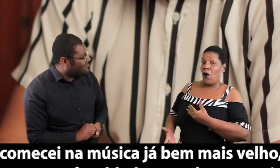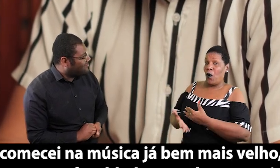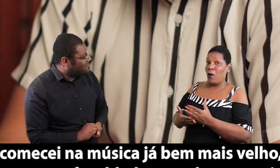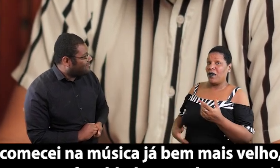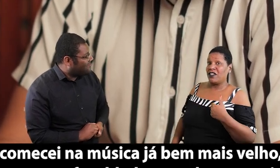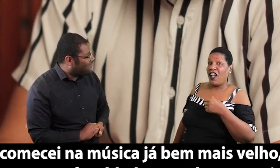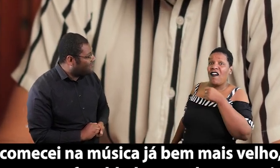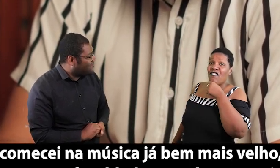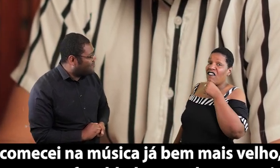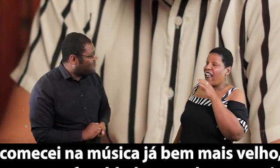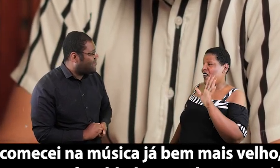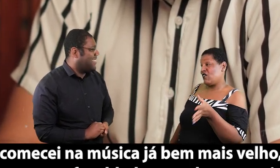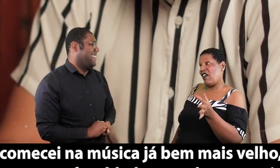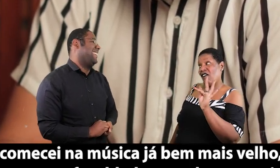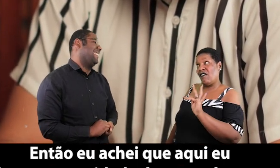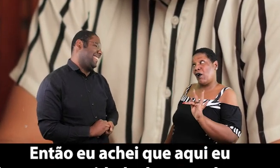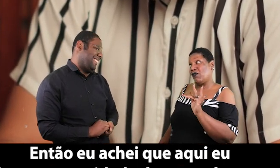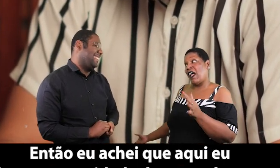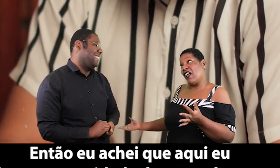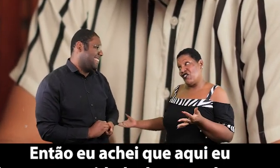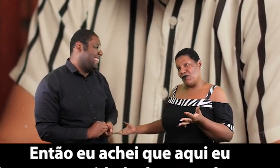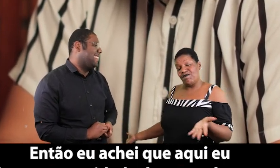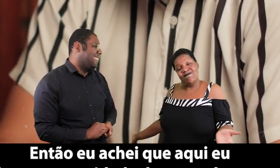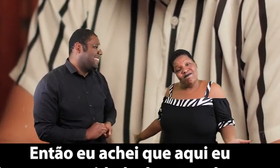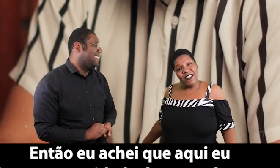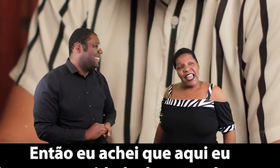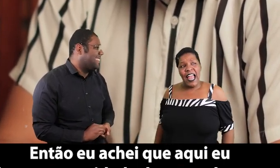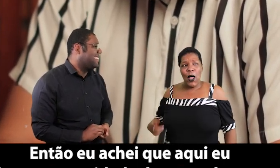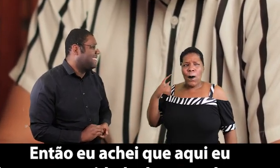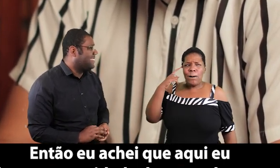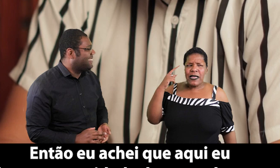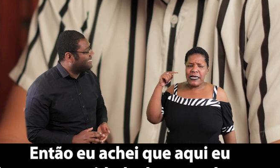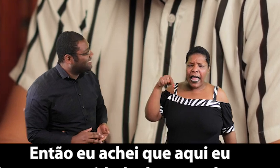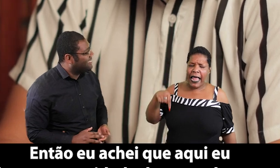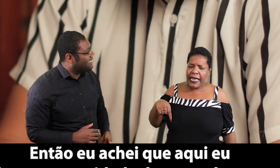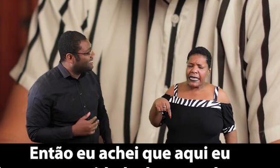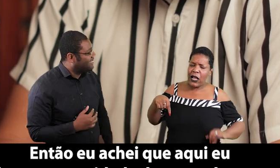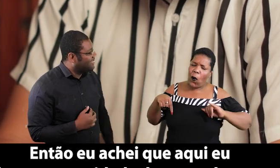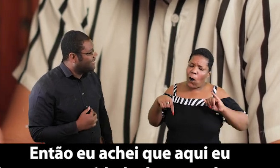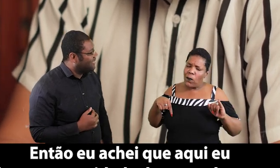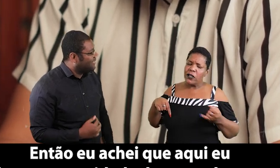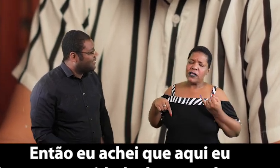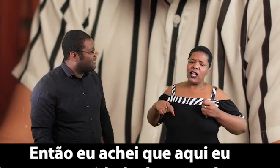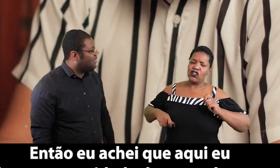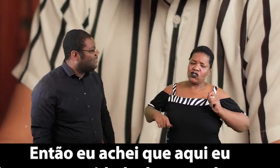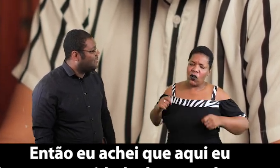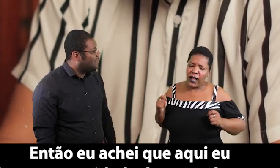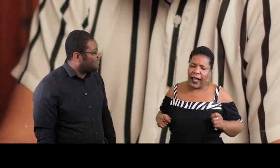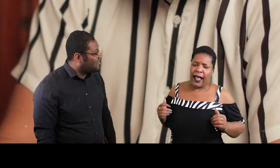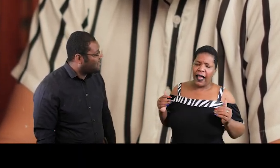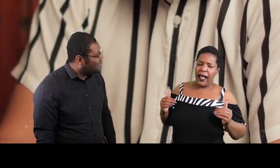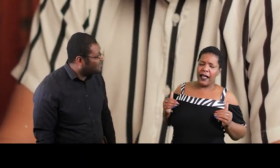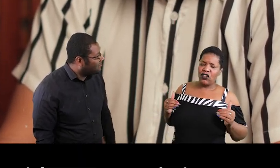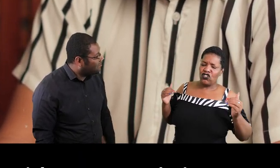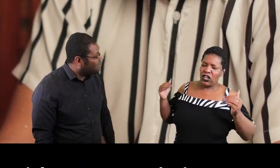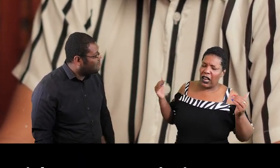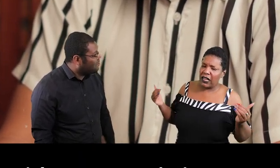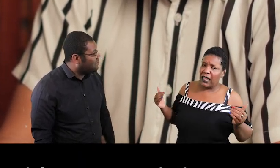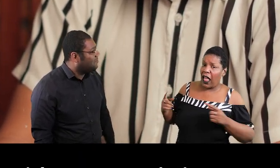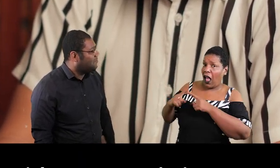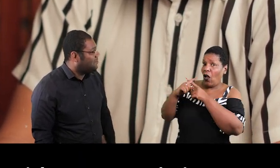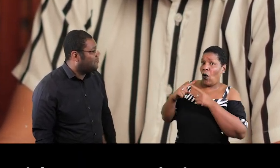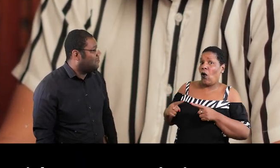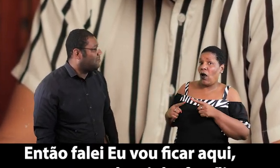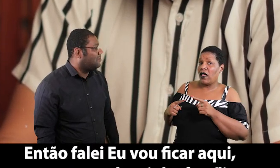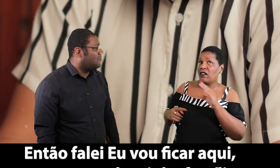mais velho, já tava na faculdade quando eu comecei. Então eu achei que aqui eu tinha oportunidade de tocar, de crescer e tinha uma concorrência